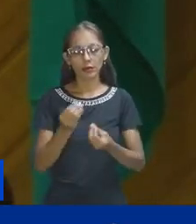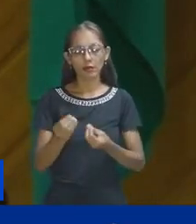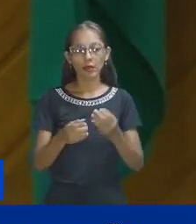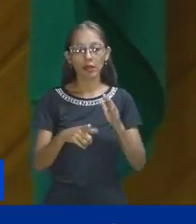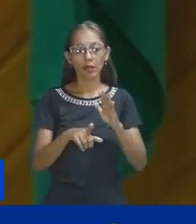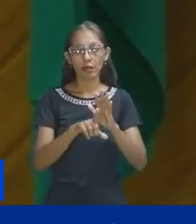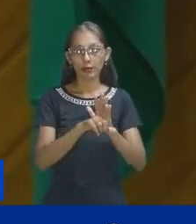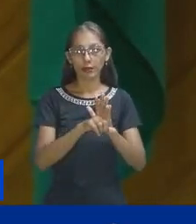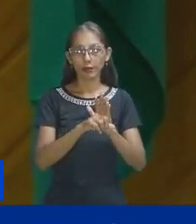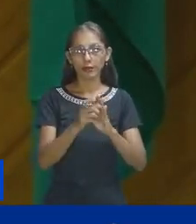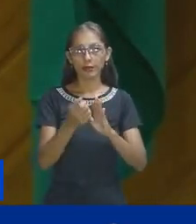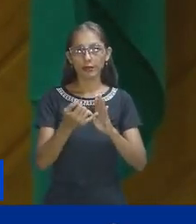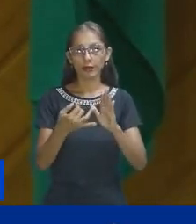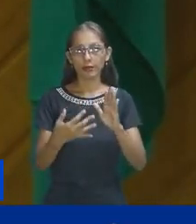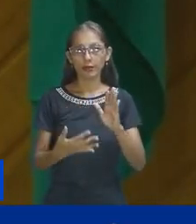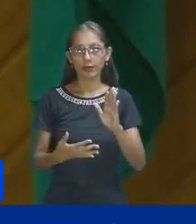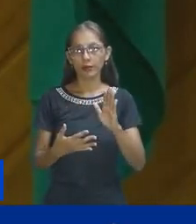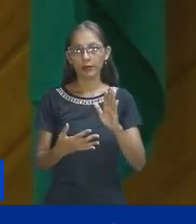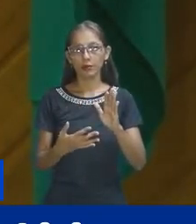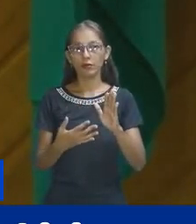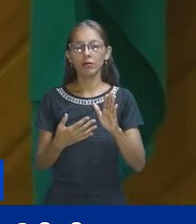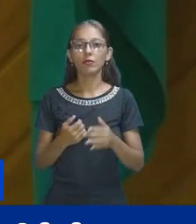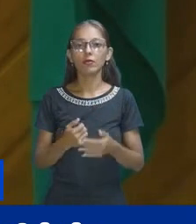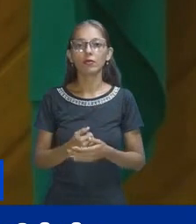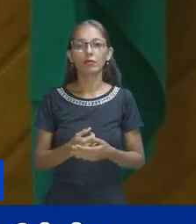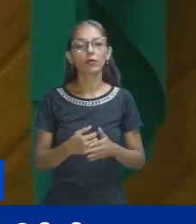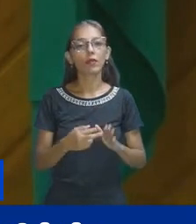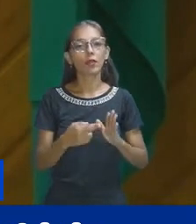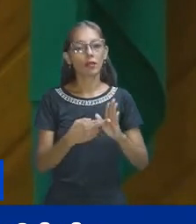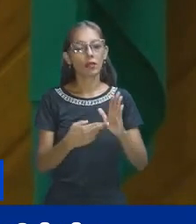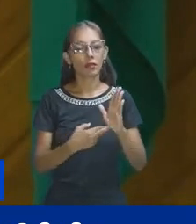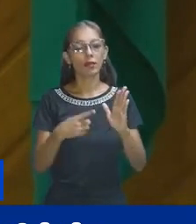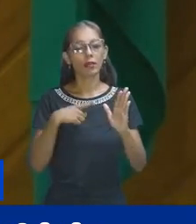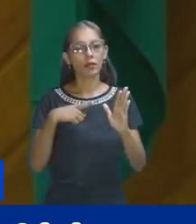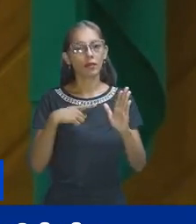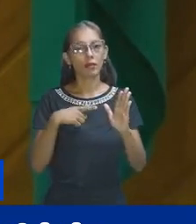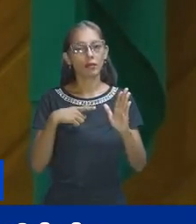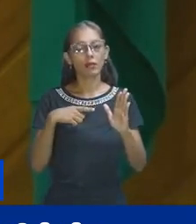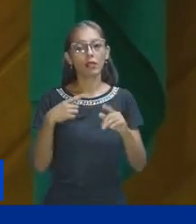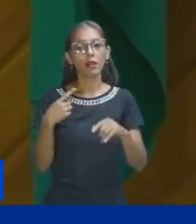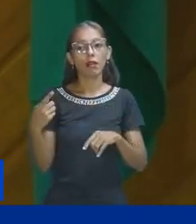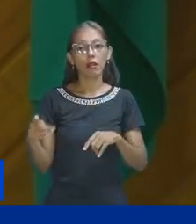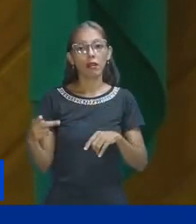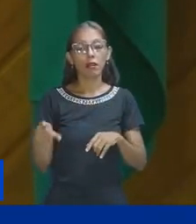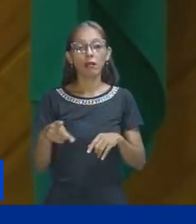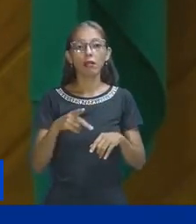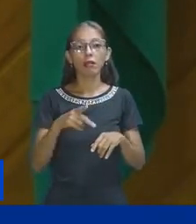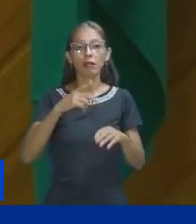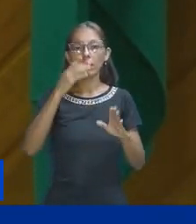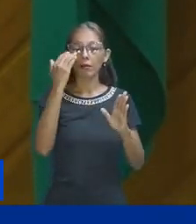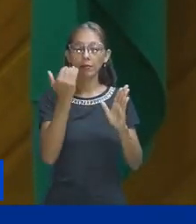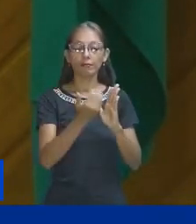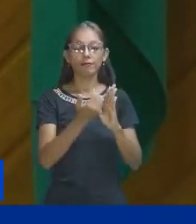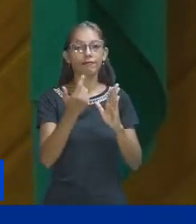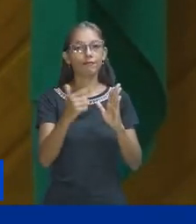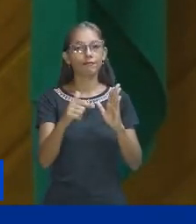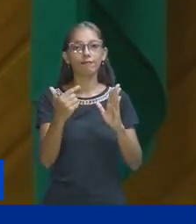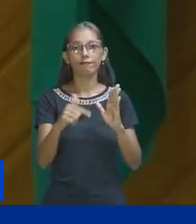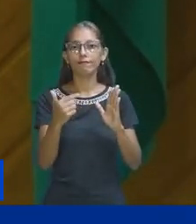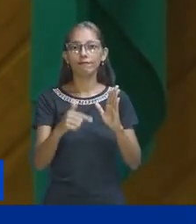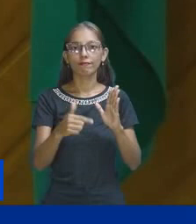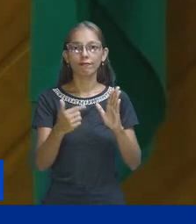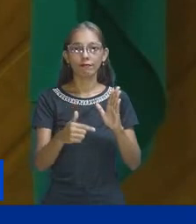pleito restou maculada na espécie, porquanto as regras do jogo democrático foram frontalmente violadas e a vontade dos eleitores